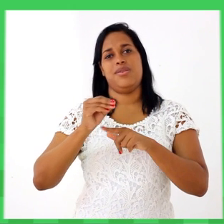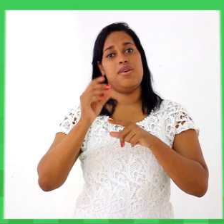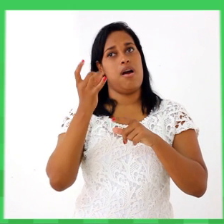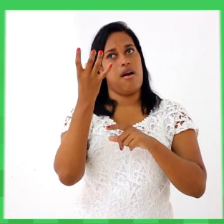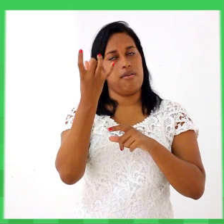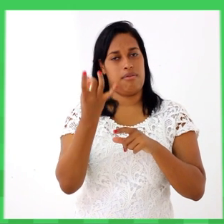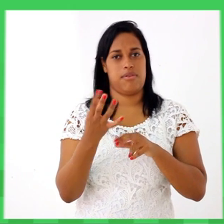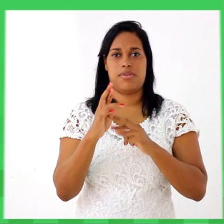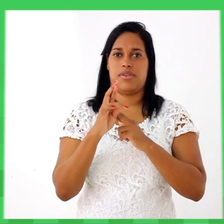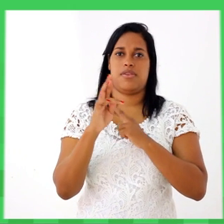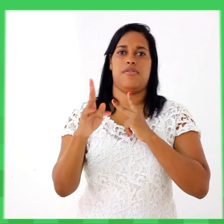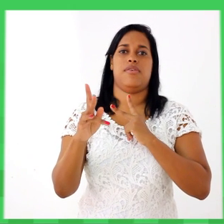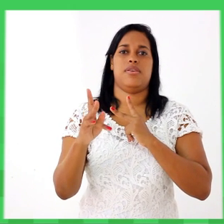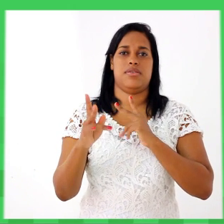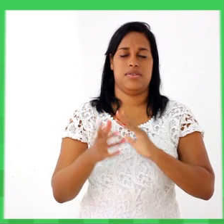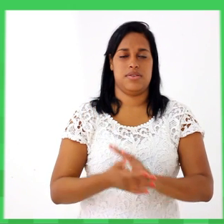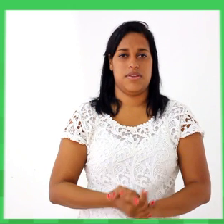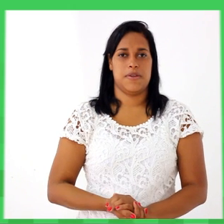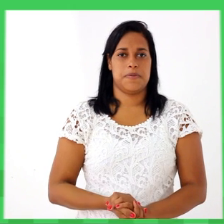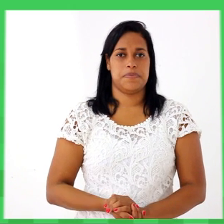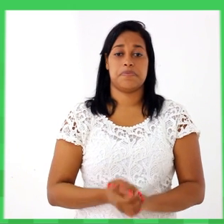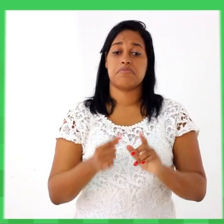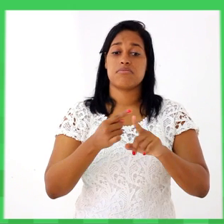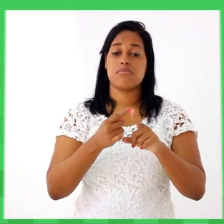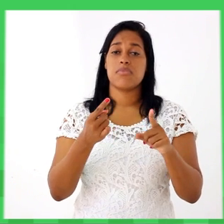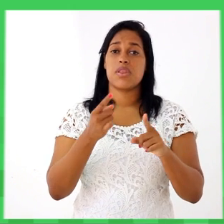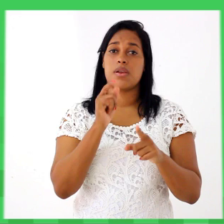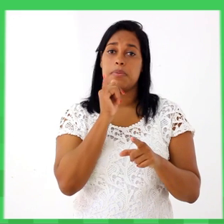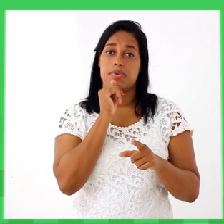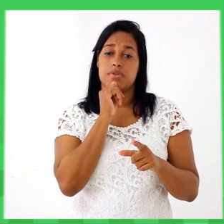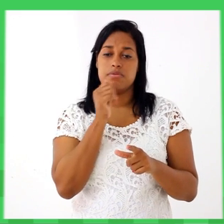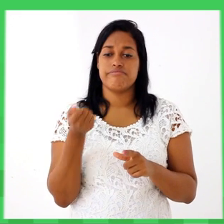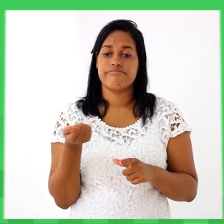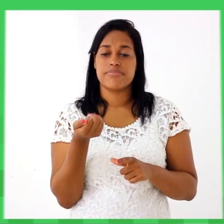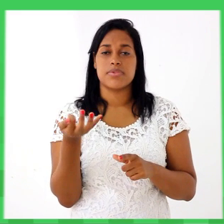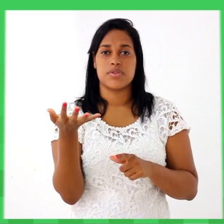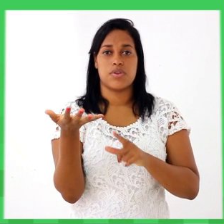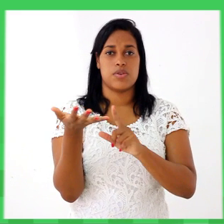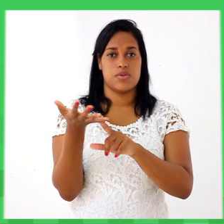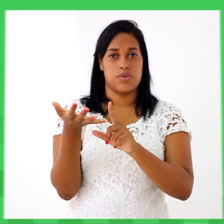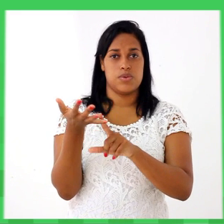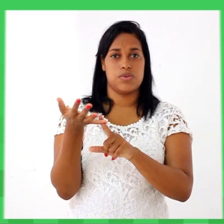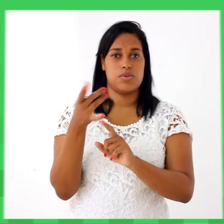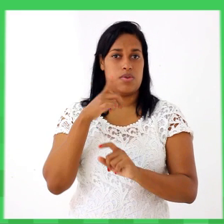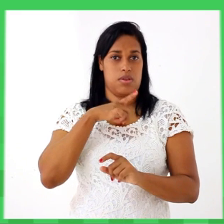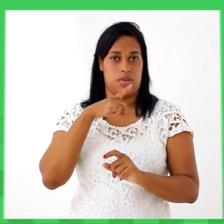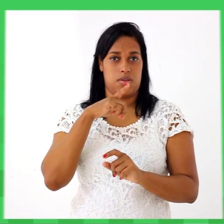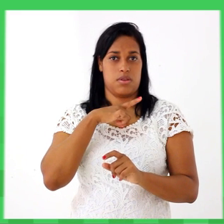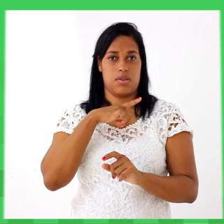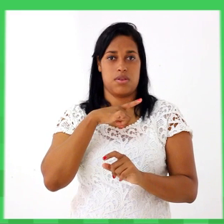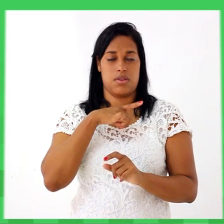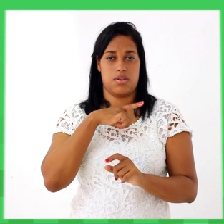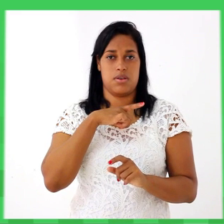caso. Mas, no caso do produto aqui, do lado do produto, temos que